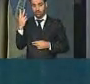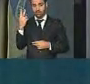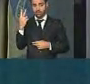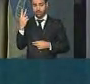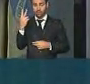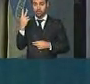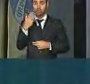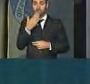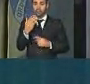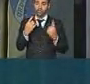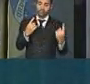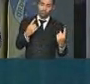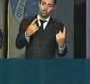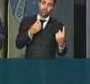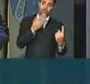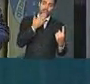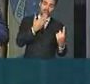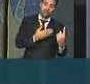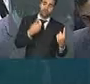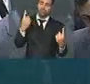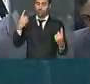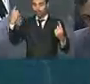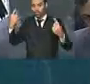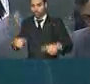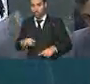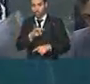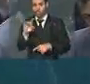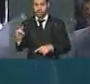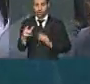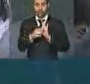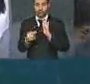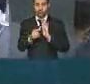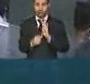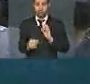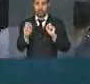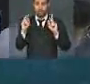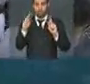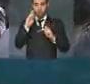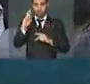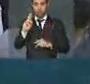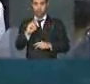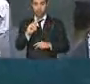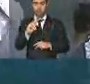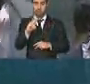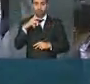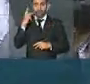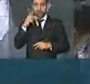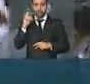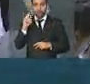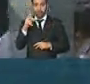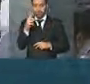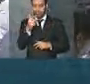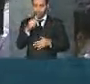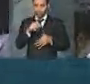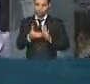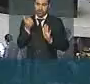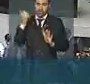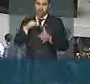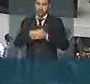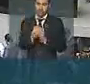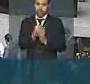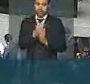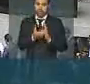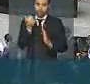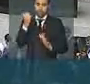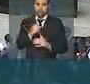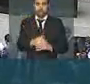de forma alternada entre favoráveis e contrários de destaque está bom demais ok senhor presidente da nossa parte nenhuma disposição para